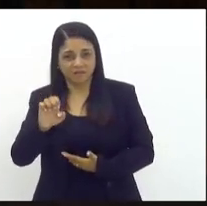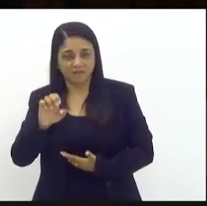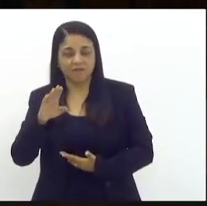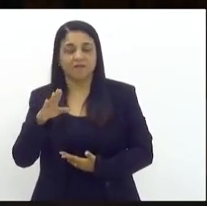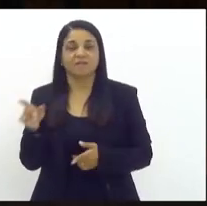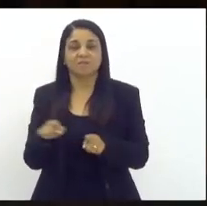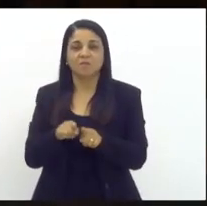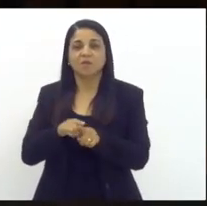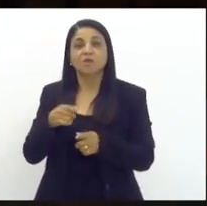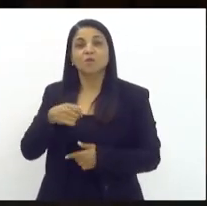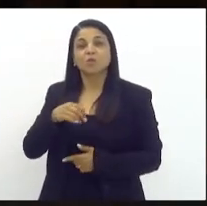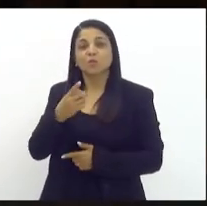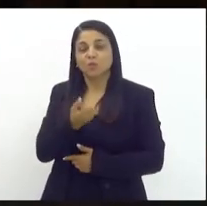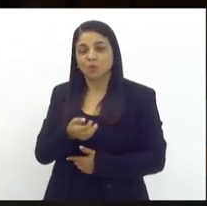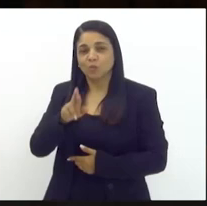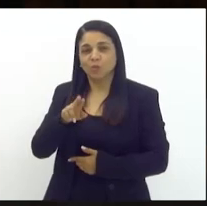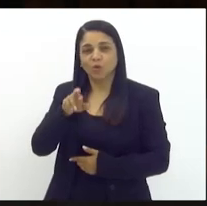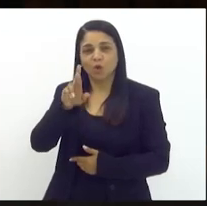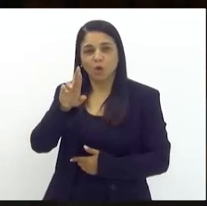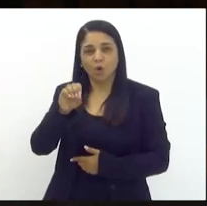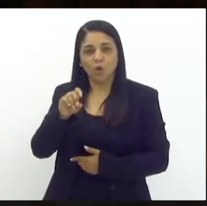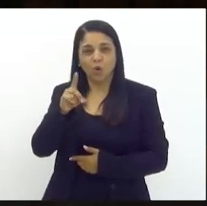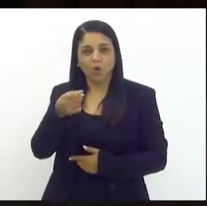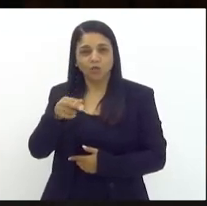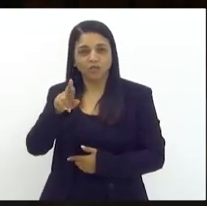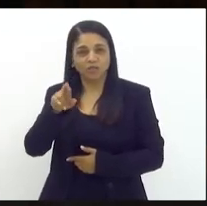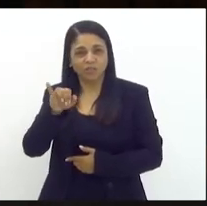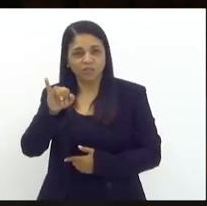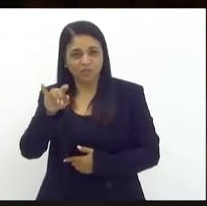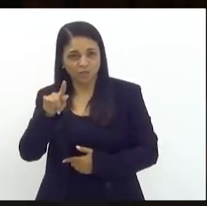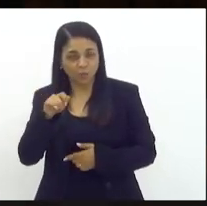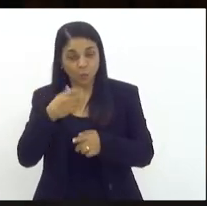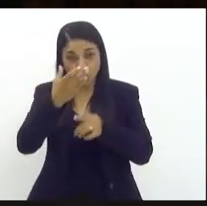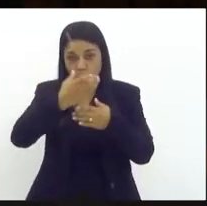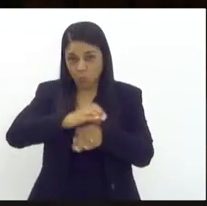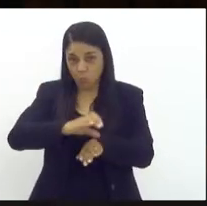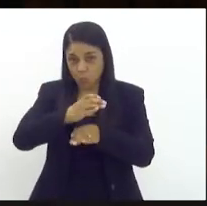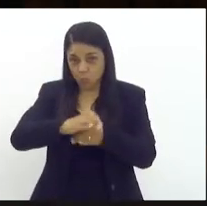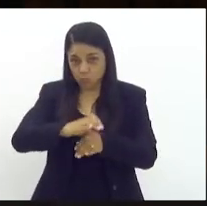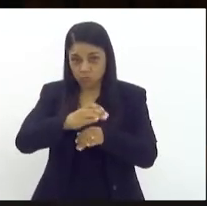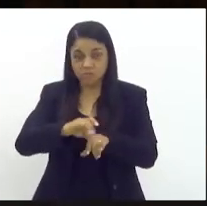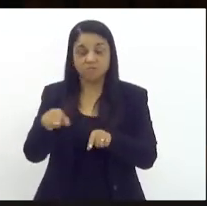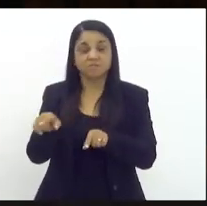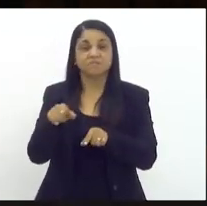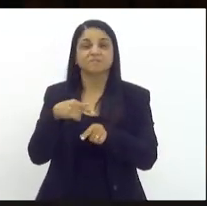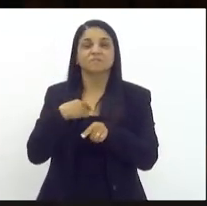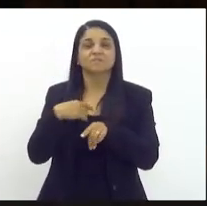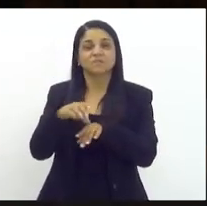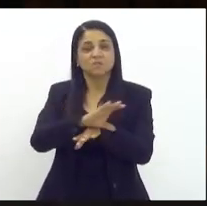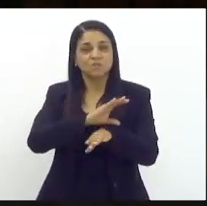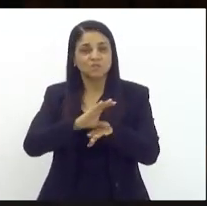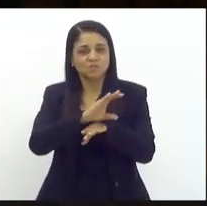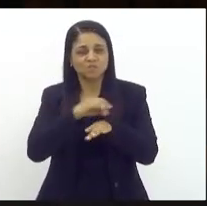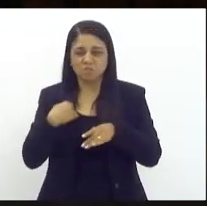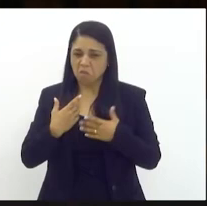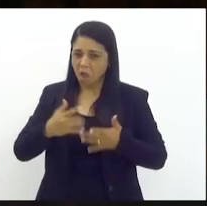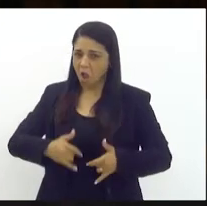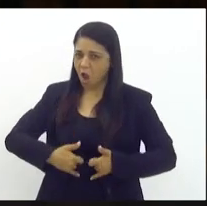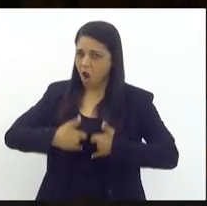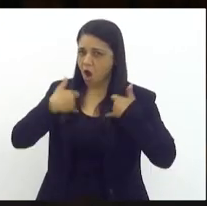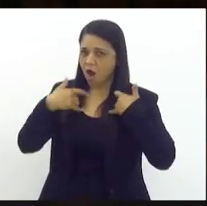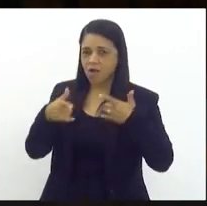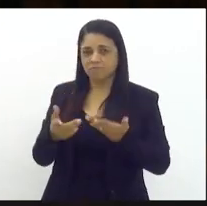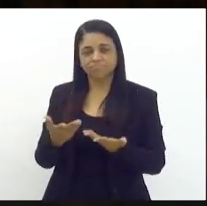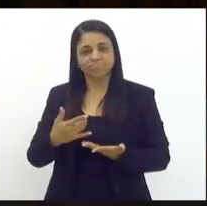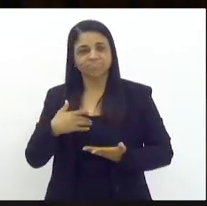Rodrigo época de cursinho de gabarito É uma honra Doutor chegar nessa casa aqui e encontrar uma pessoa do